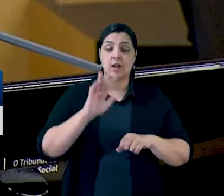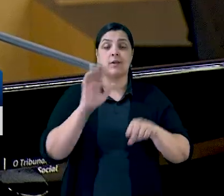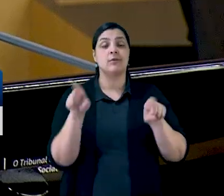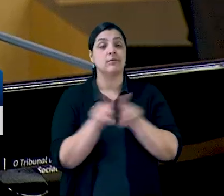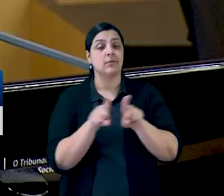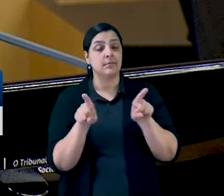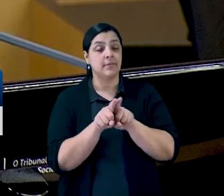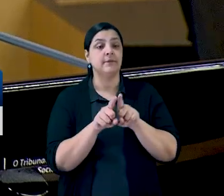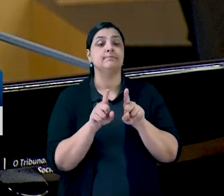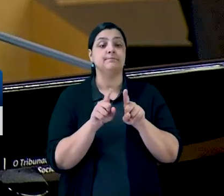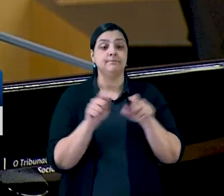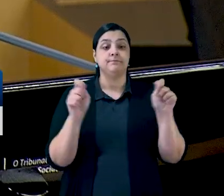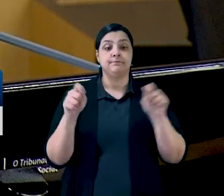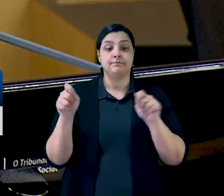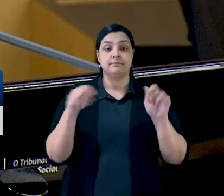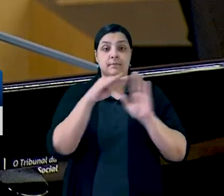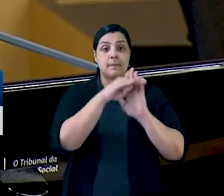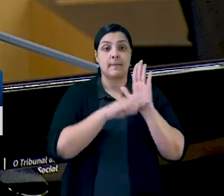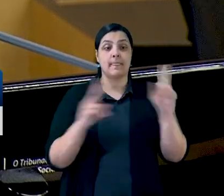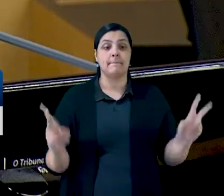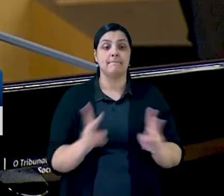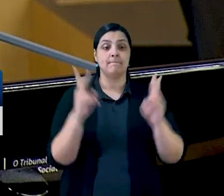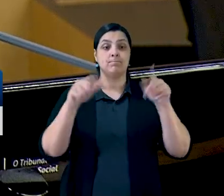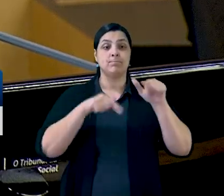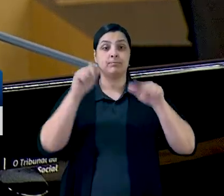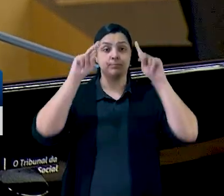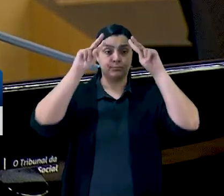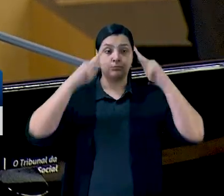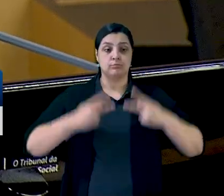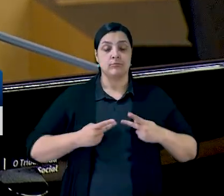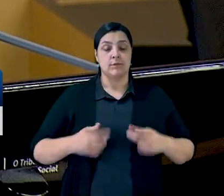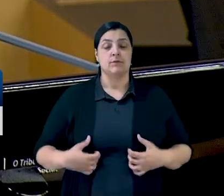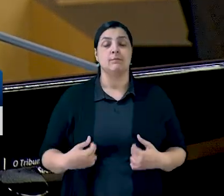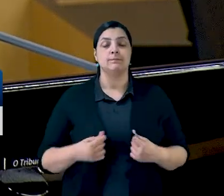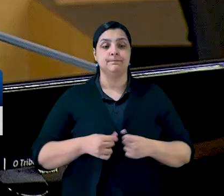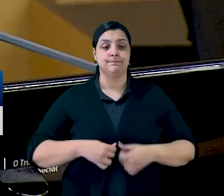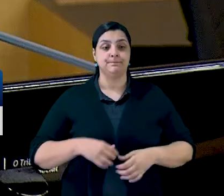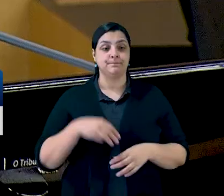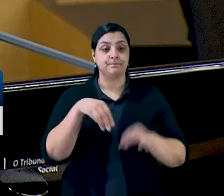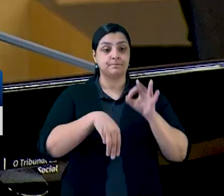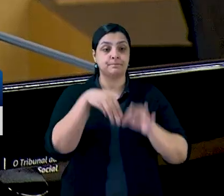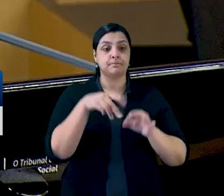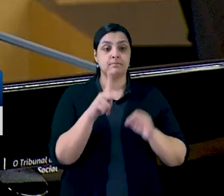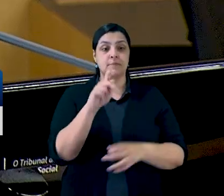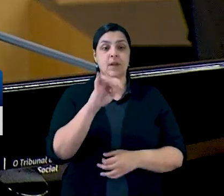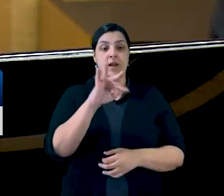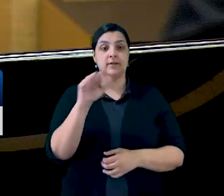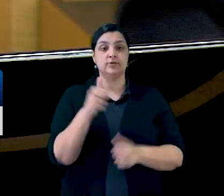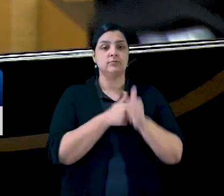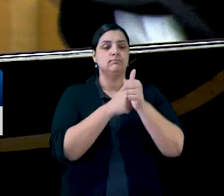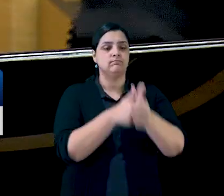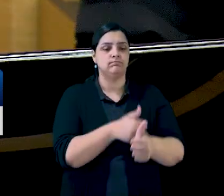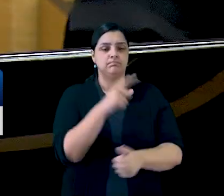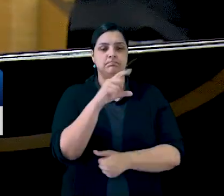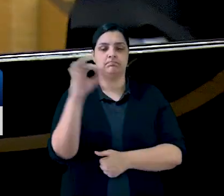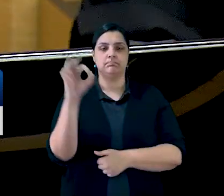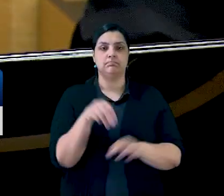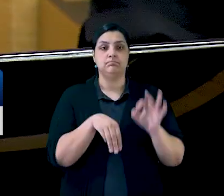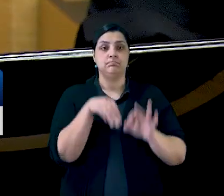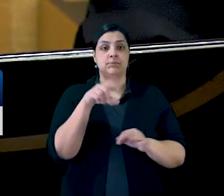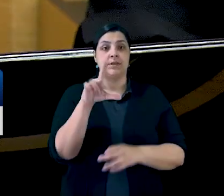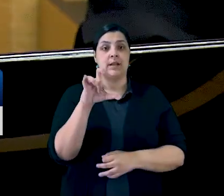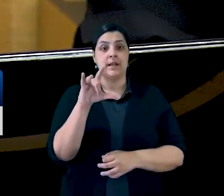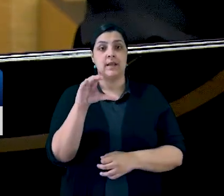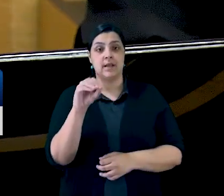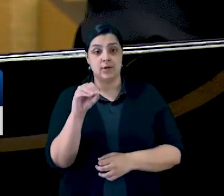também todos os princípios constitucionais que falam da valorização do trabalho humano. O entendimento da ministra Kátia Arruda foi seguido integralmente